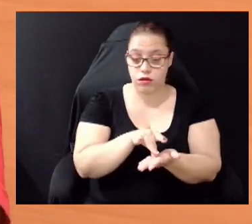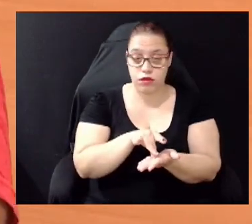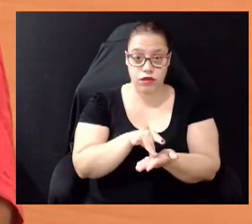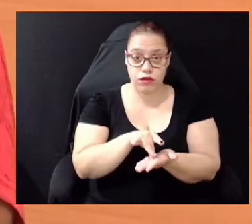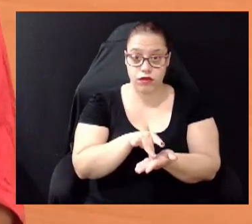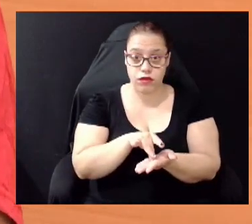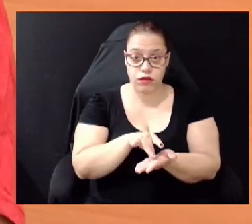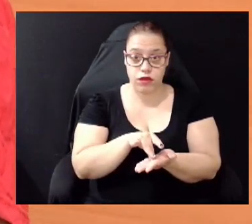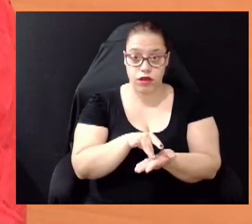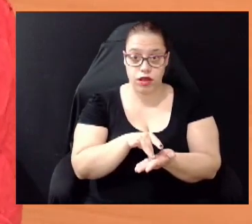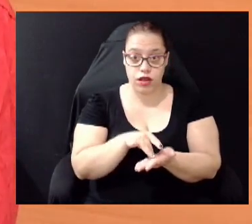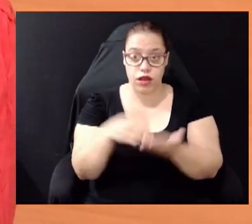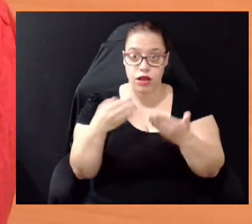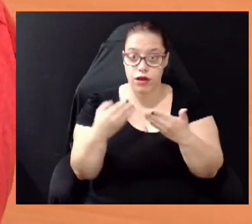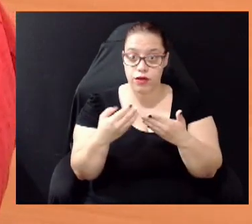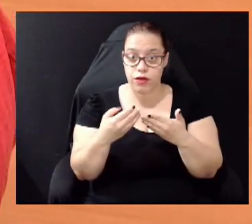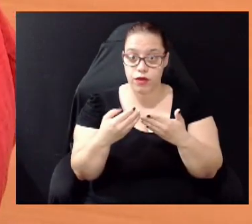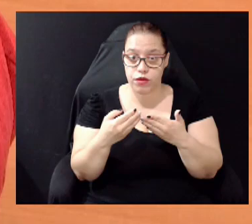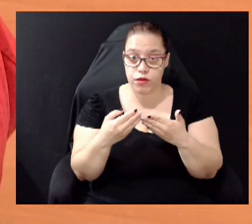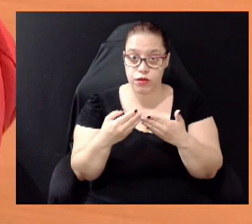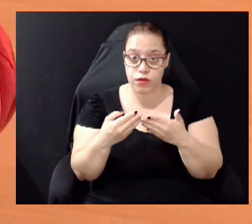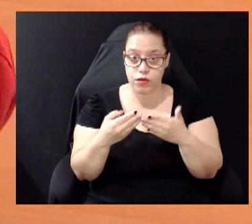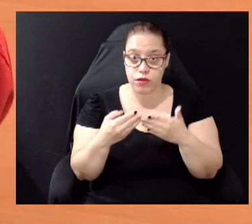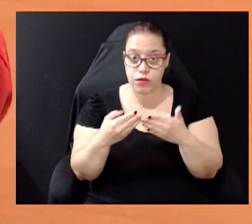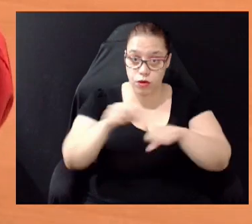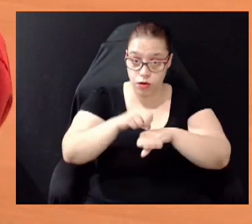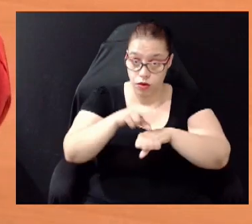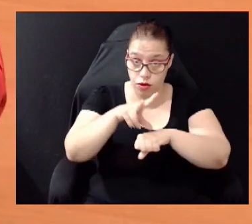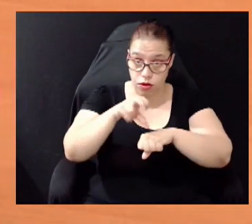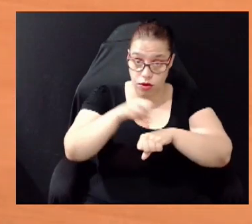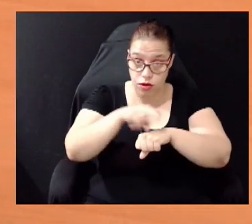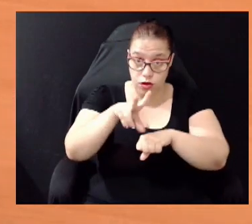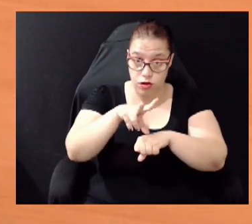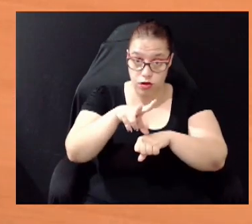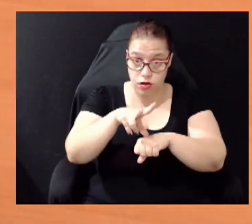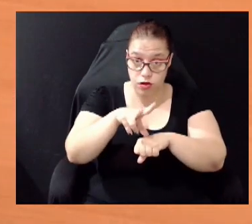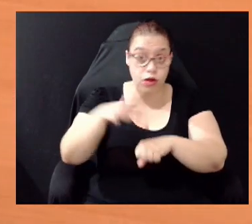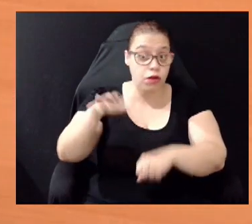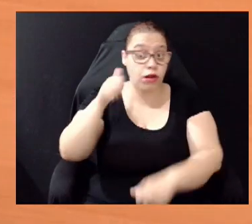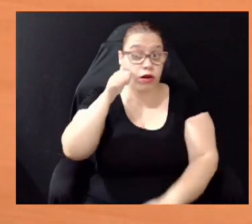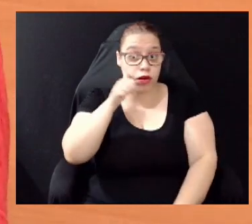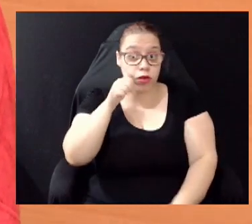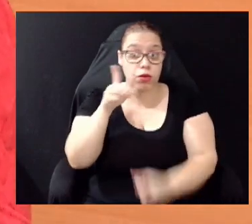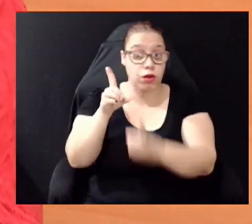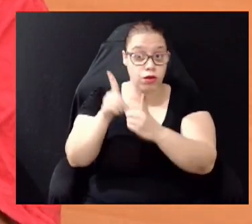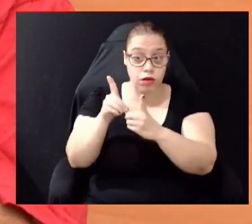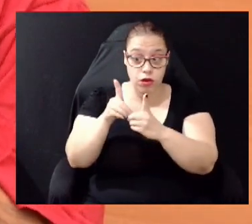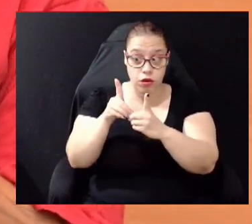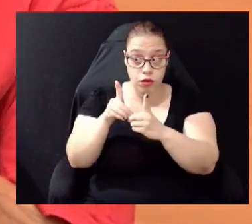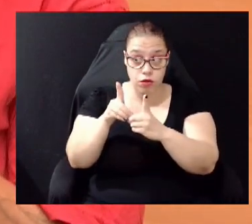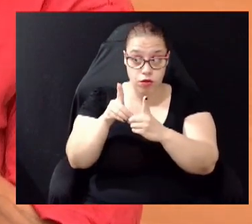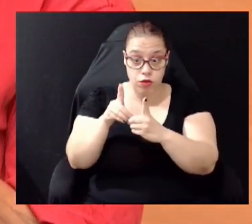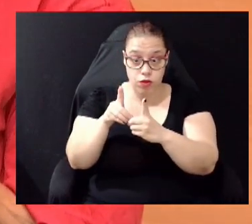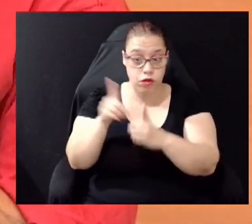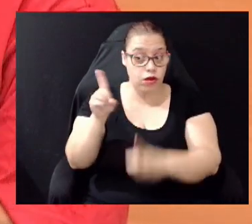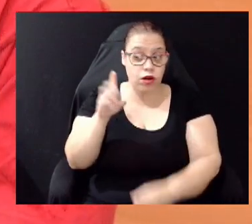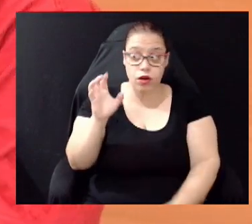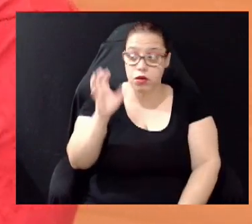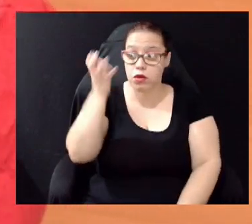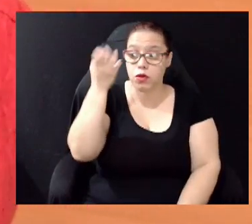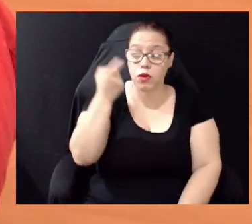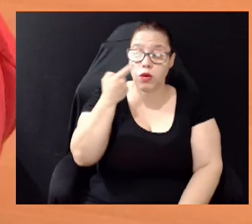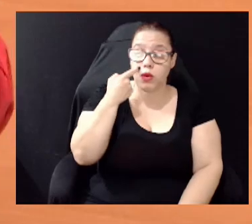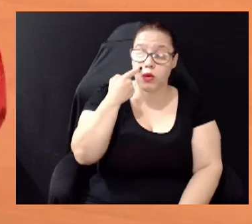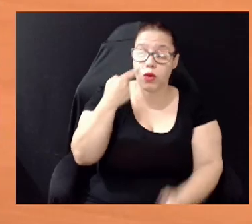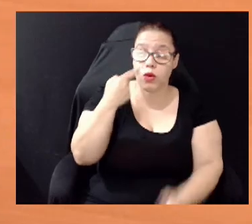abriu vaga, né, para que tenham mais mulheres atendendo. Uma questão que não acontece, que a gente vem denunciando